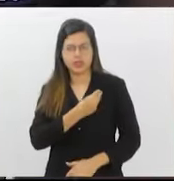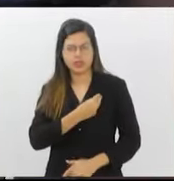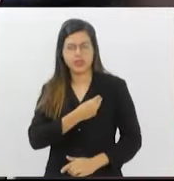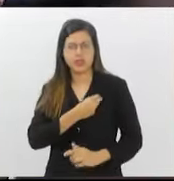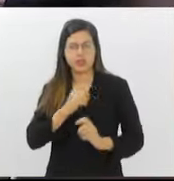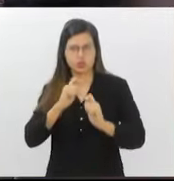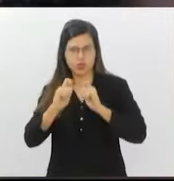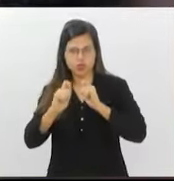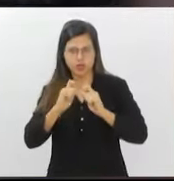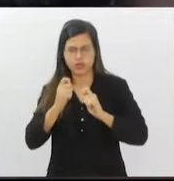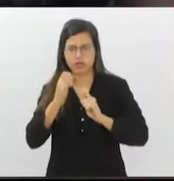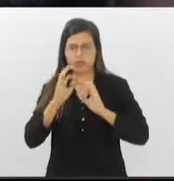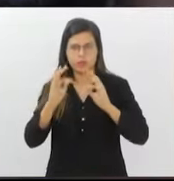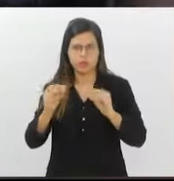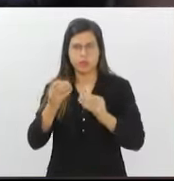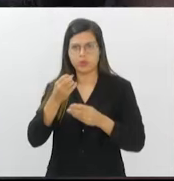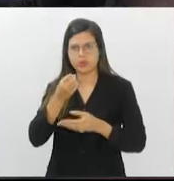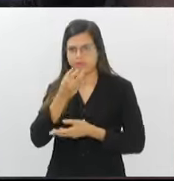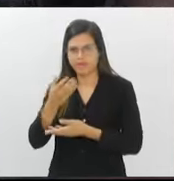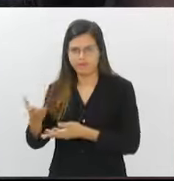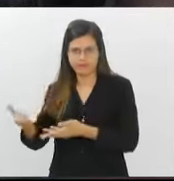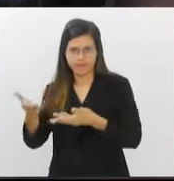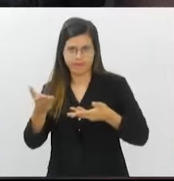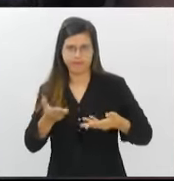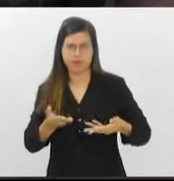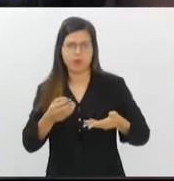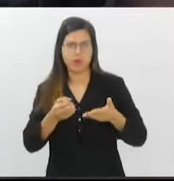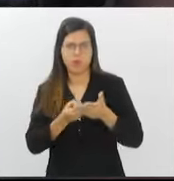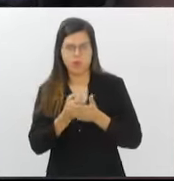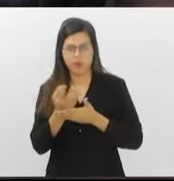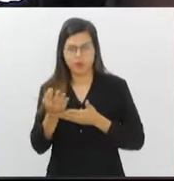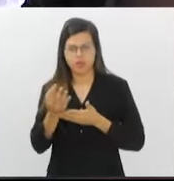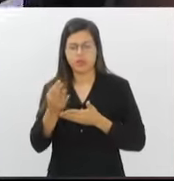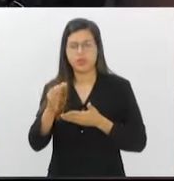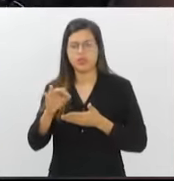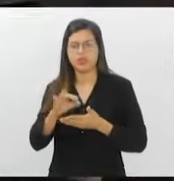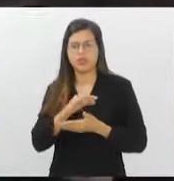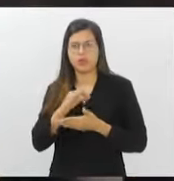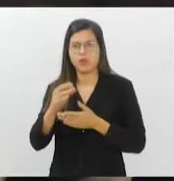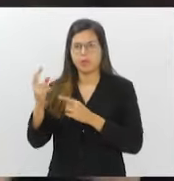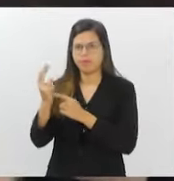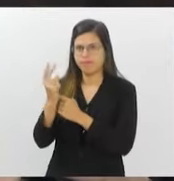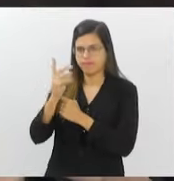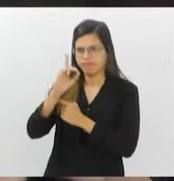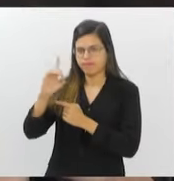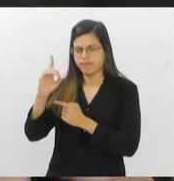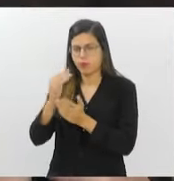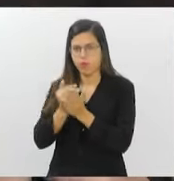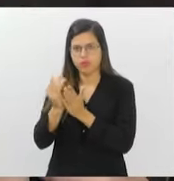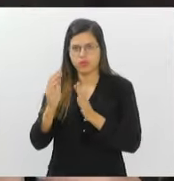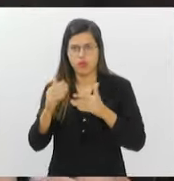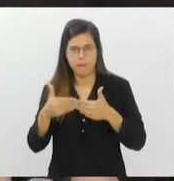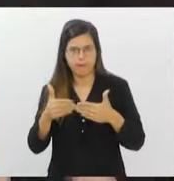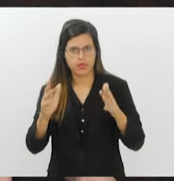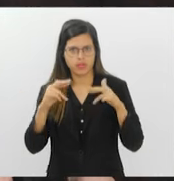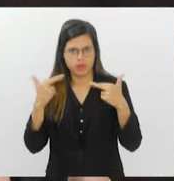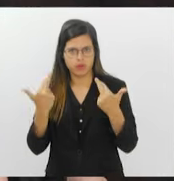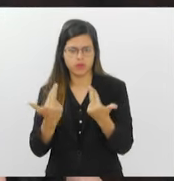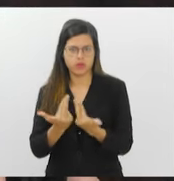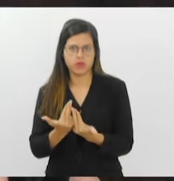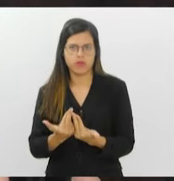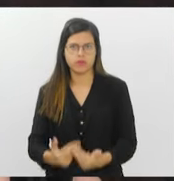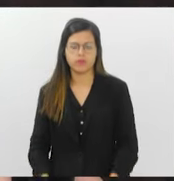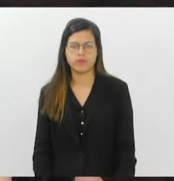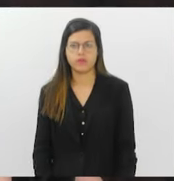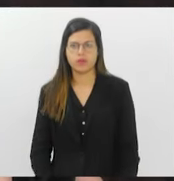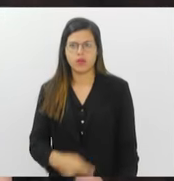todos bem-vindos. Havendo número legal sobre a proteção de Deus, iniciamos nossos trabalhos. Está aberta a sessão.